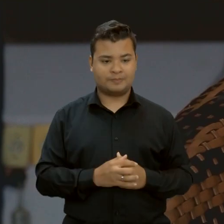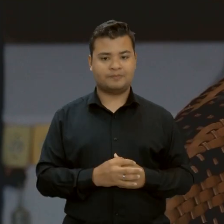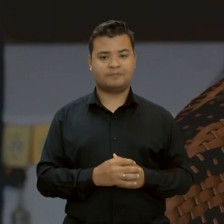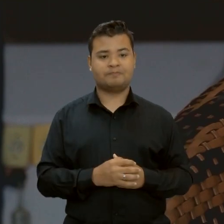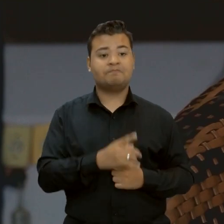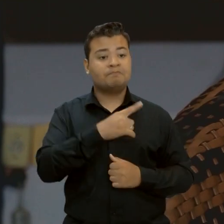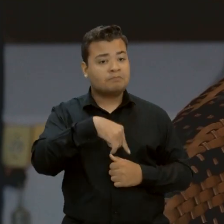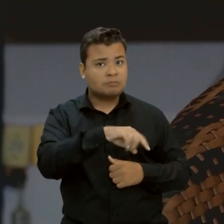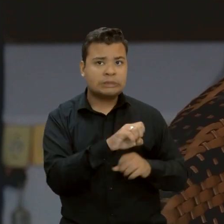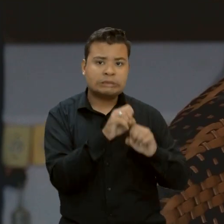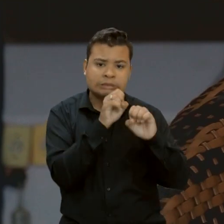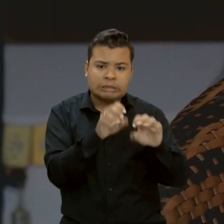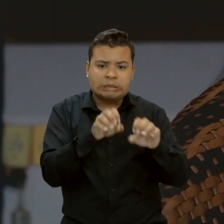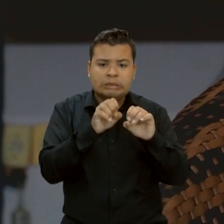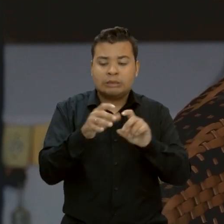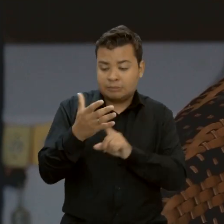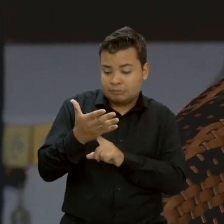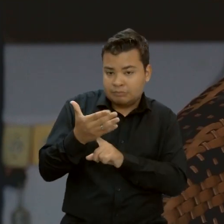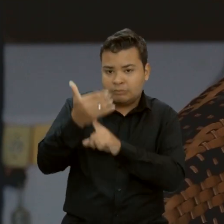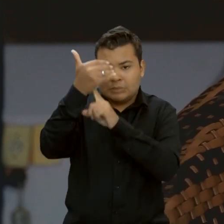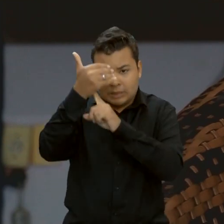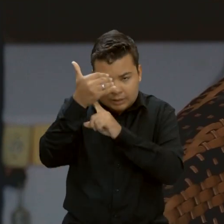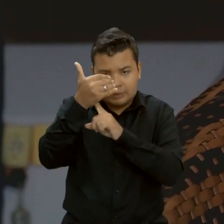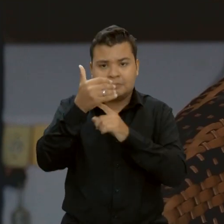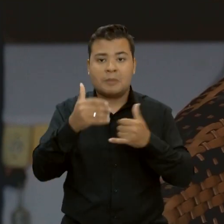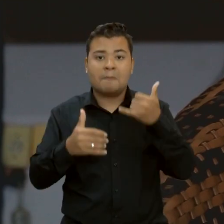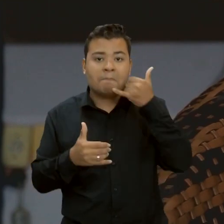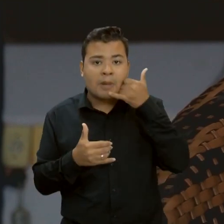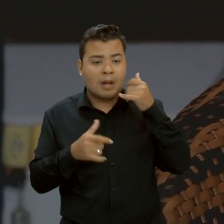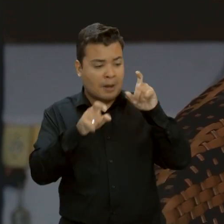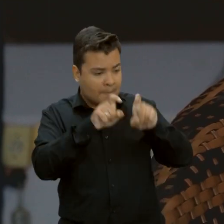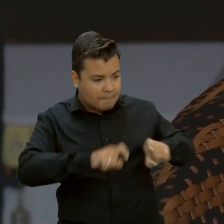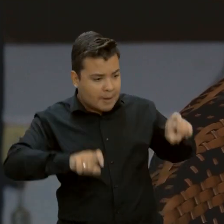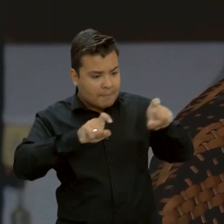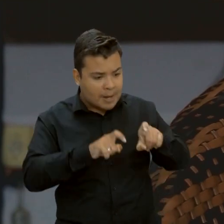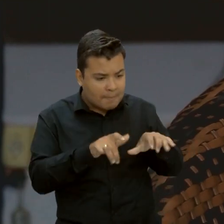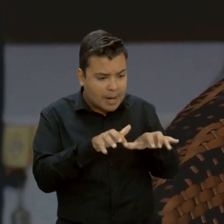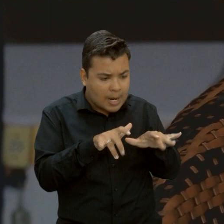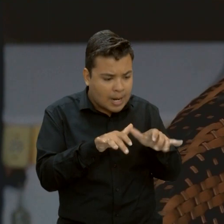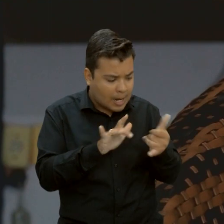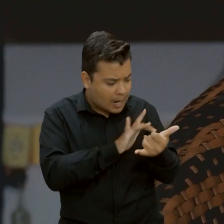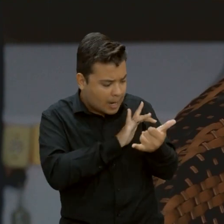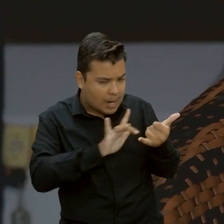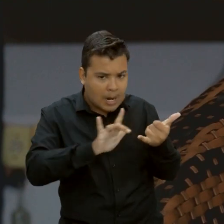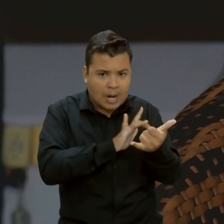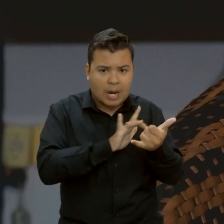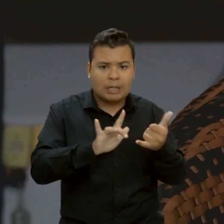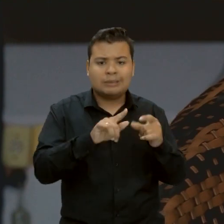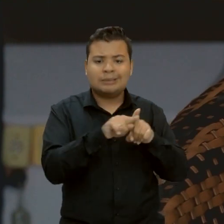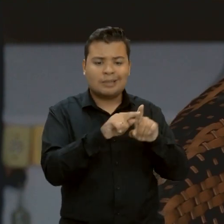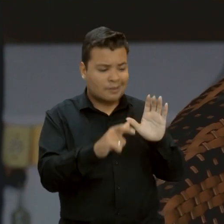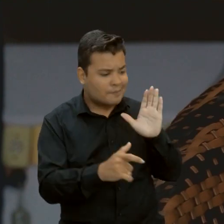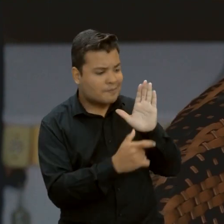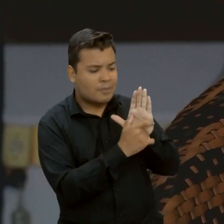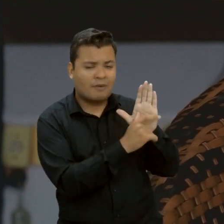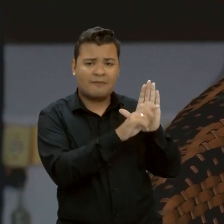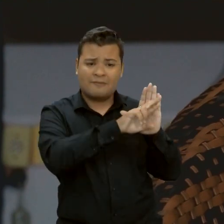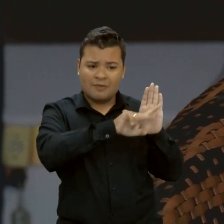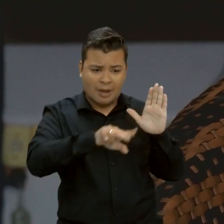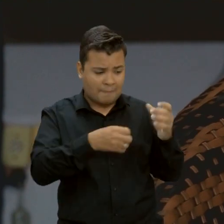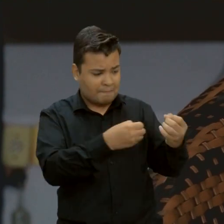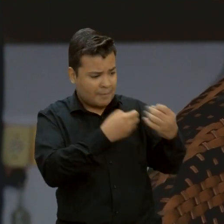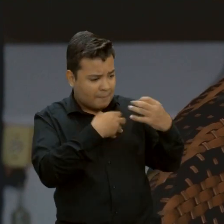tecnologia para mexer no digital aqui no celular no computador ligar e também os programas tudo que eles ensinaram